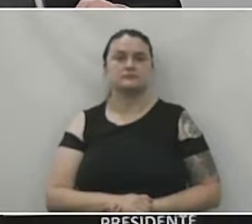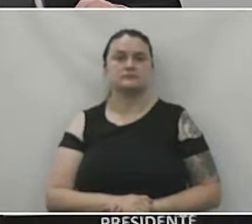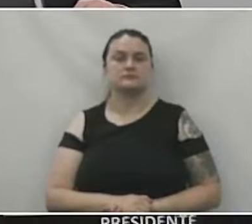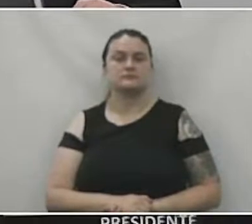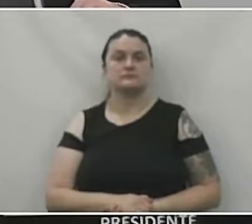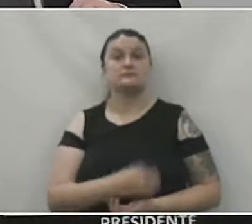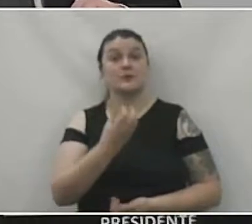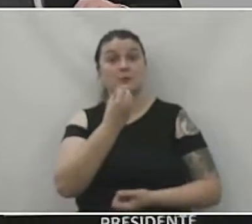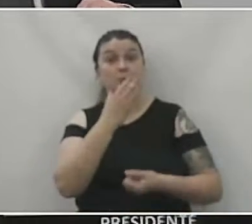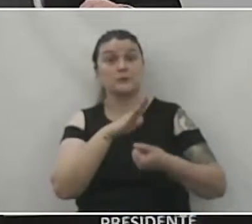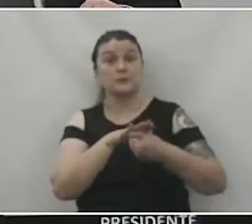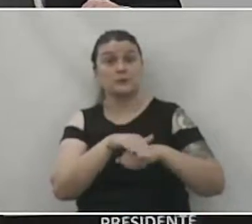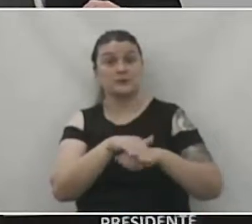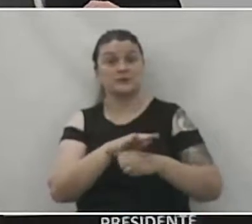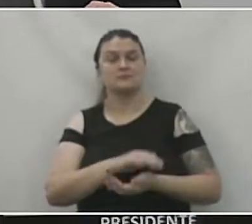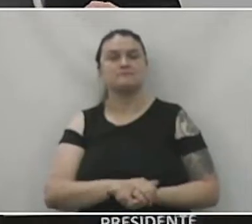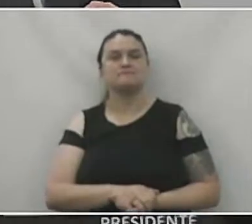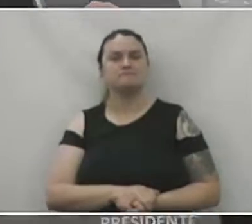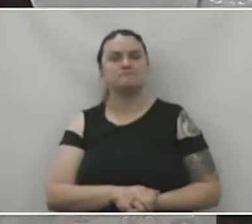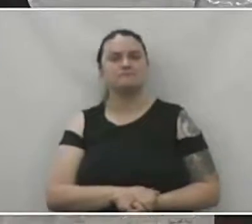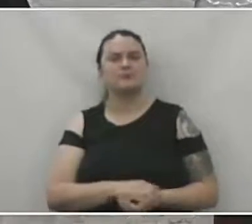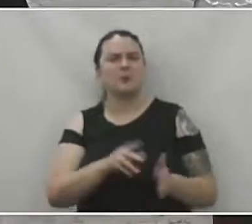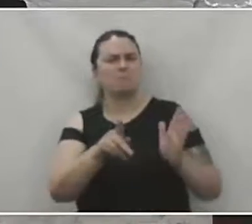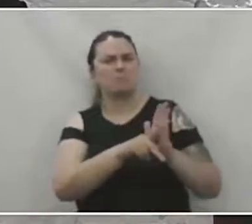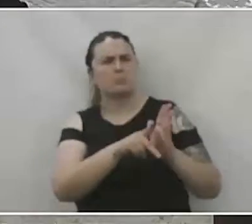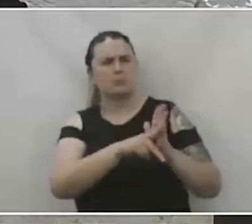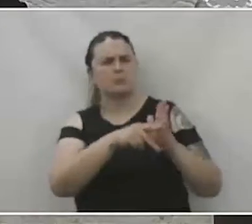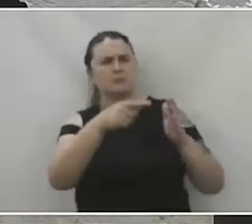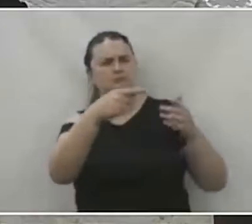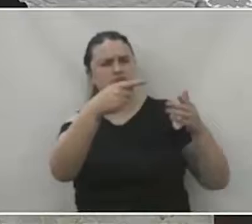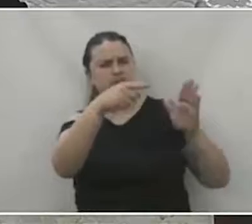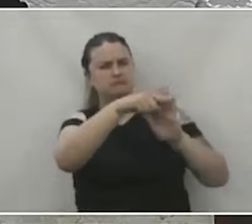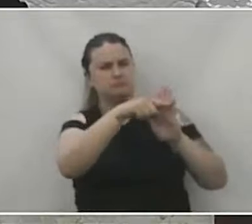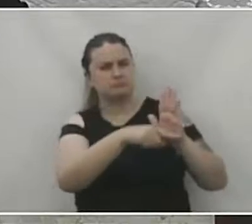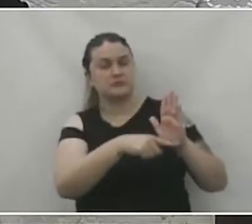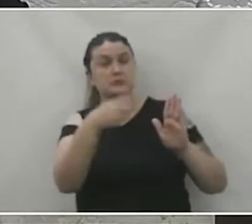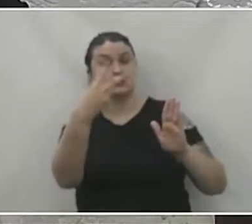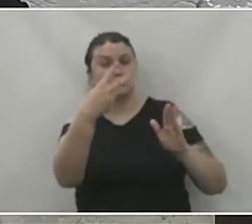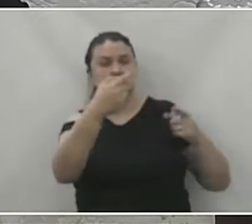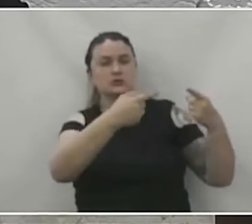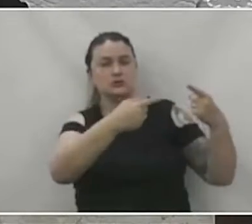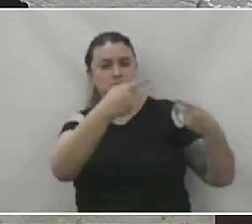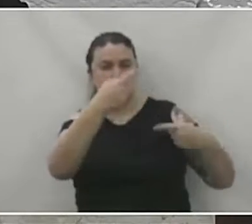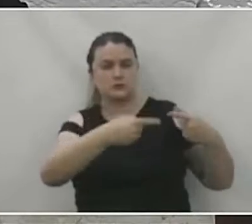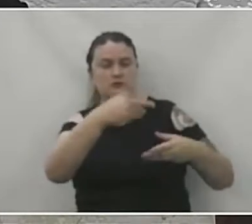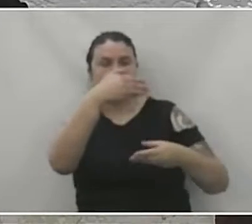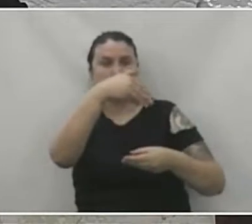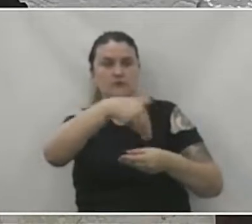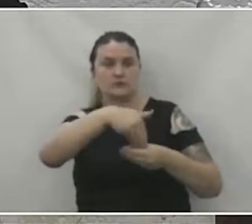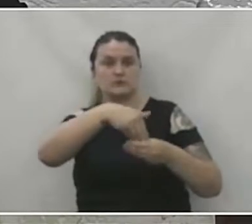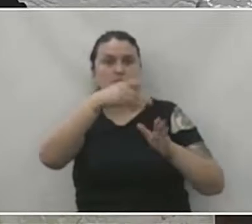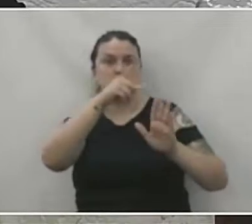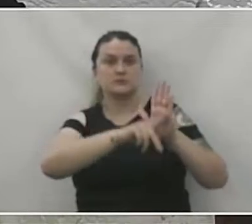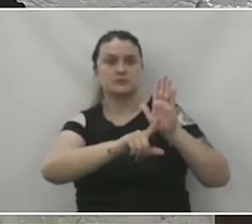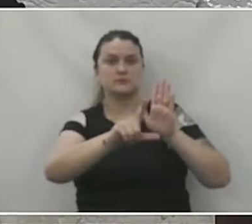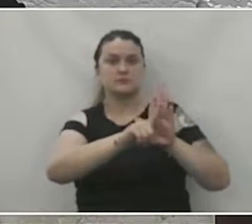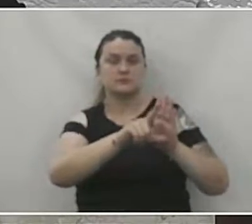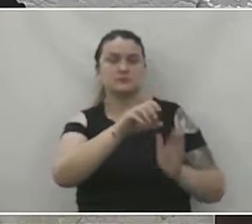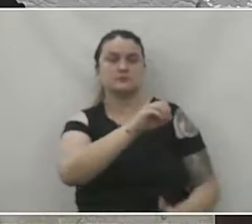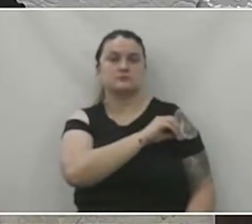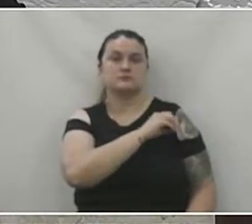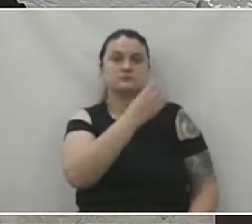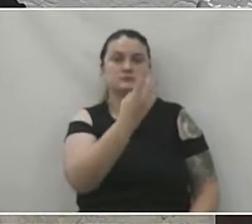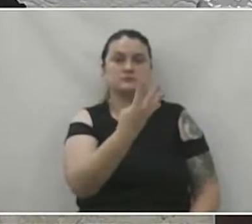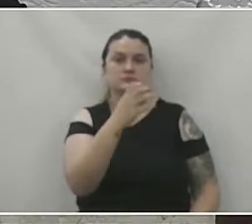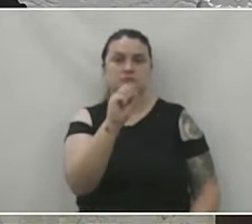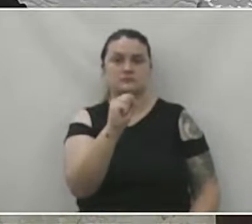Boa noite. Matéria da ordem do dia. Em segunda discussão e votação do projeto de lei ordinária de